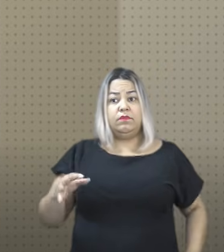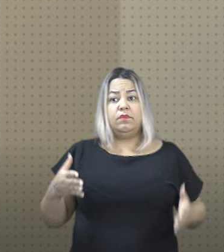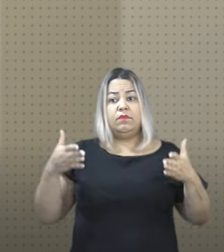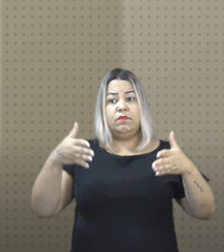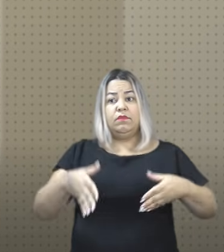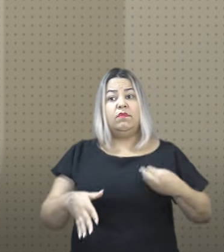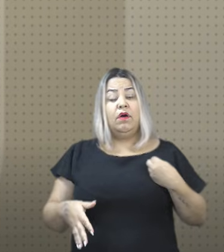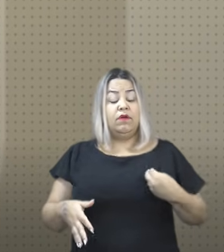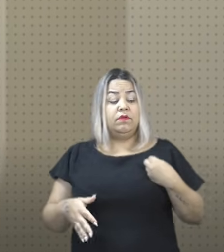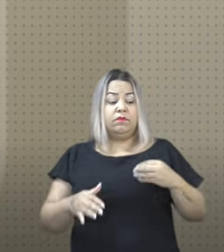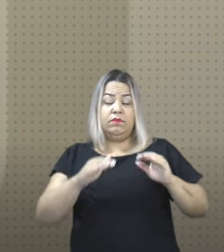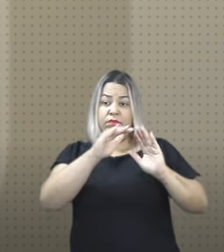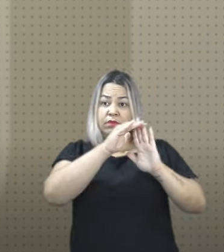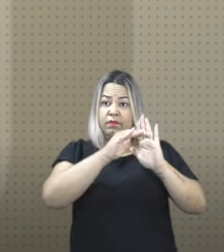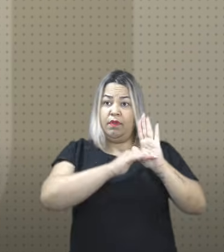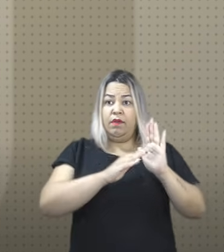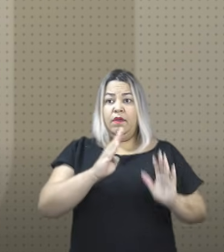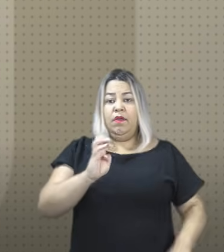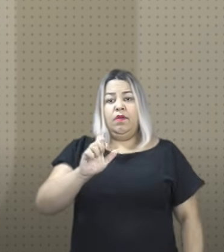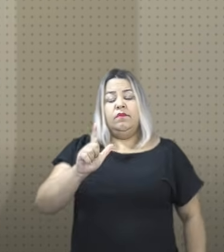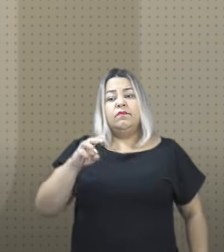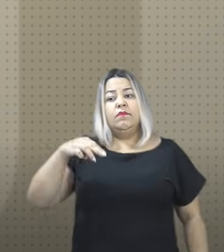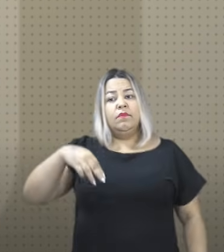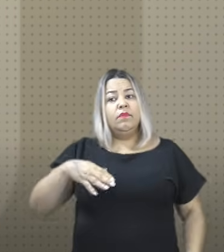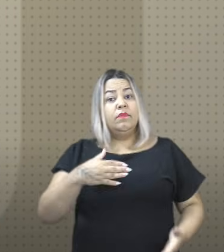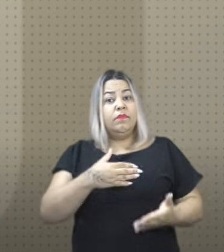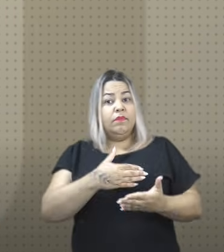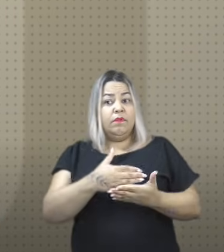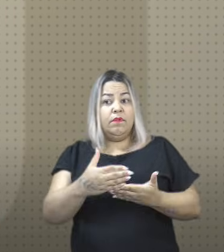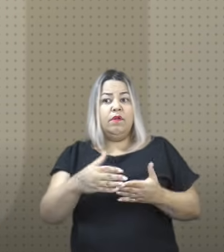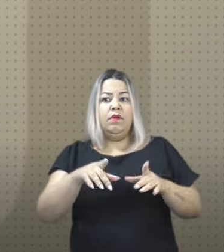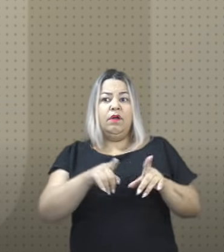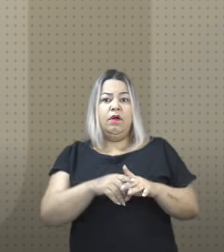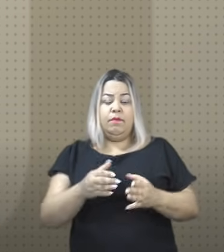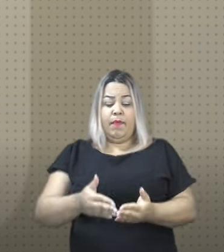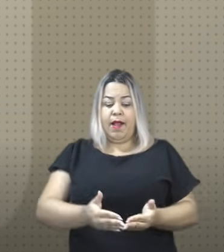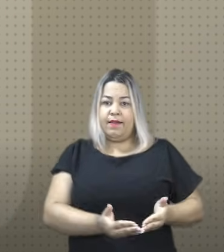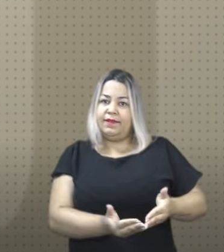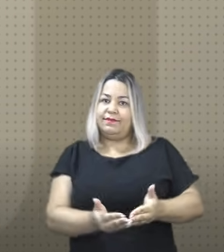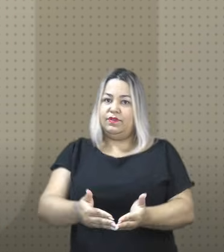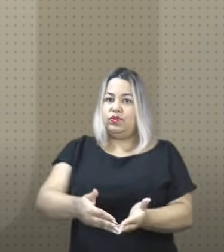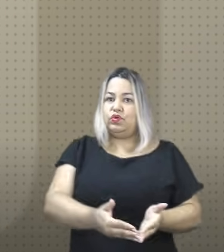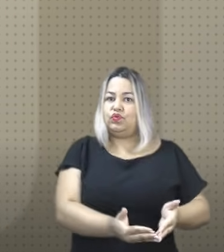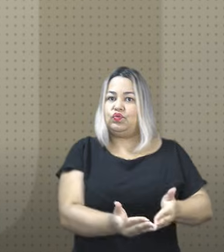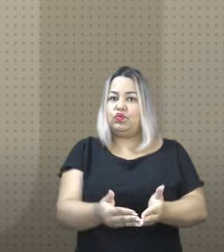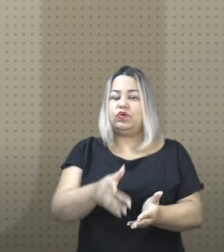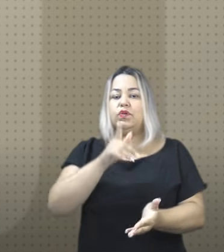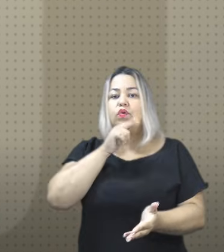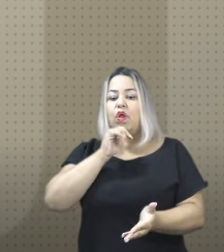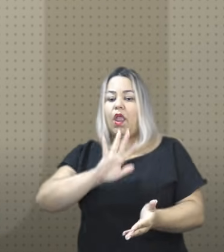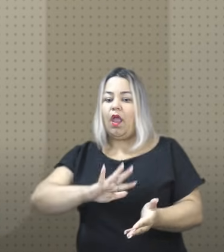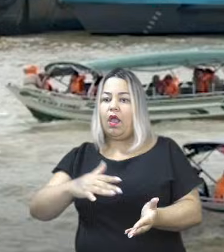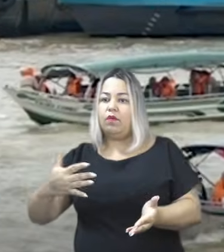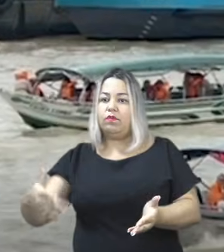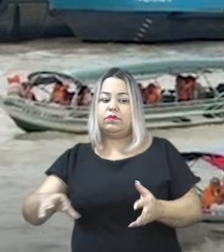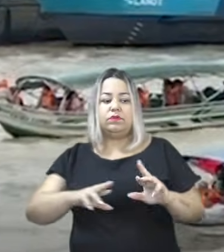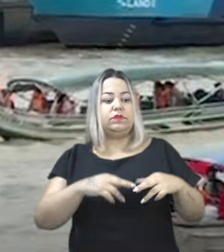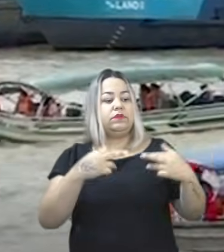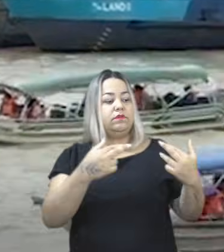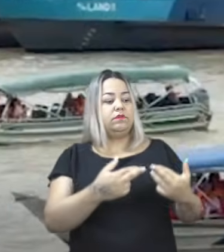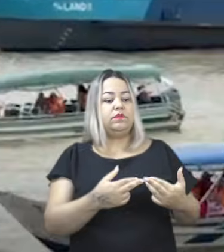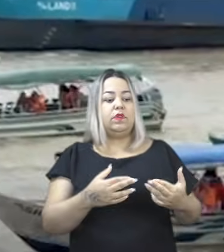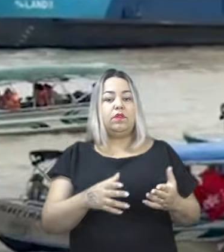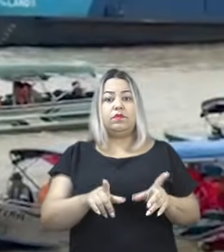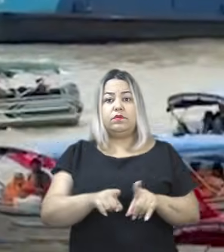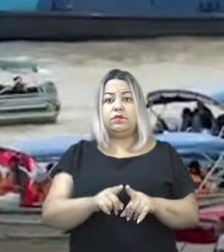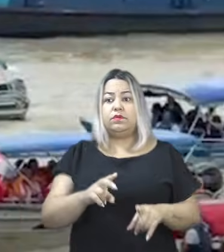agenda intensa em Belém. O dia começou com uma grande barqueata que reuniu mais de 200 embarcações e cerca de